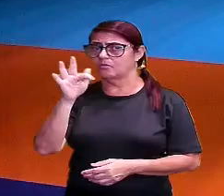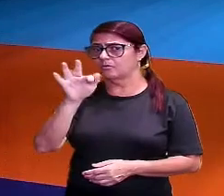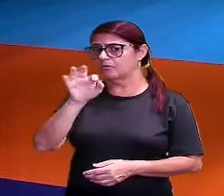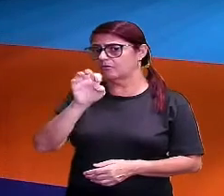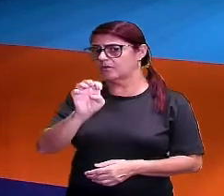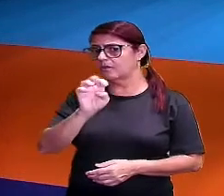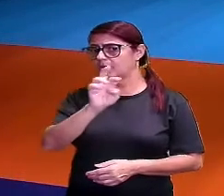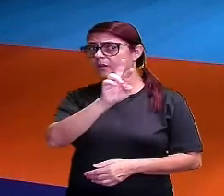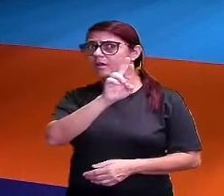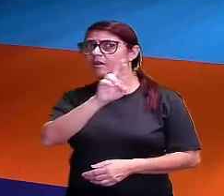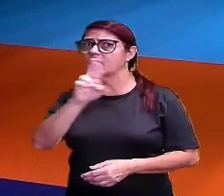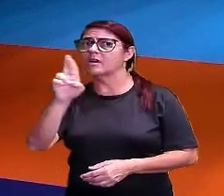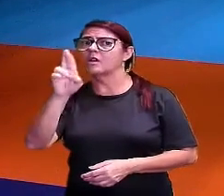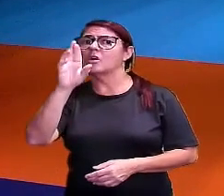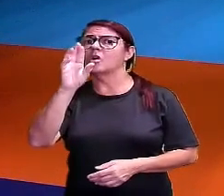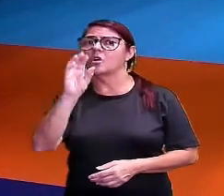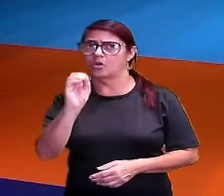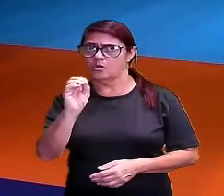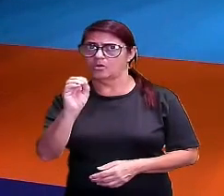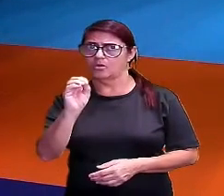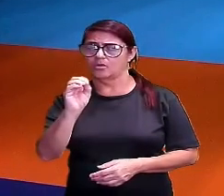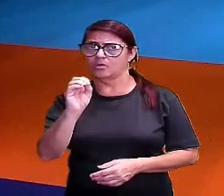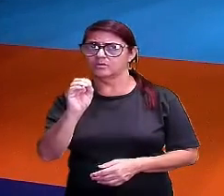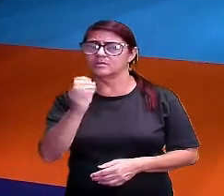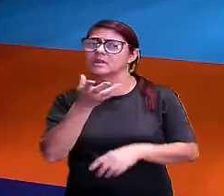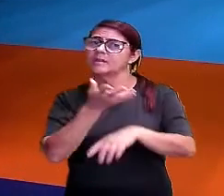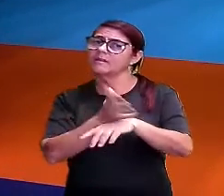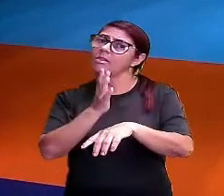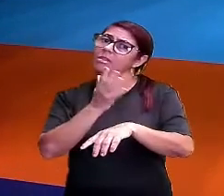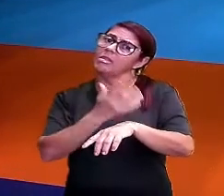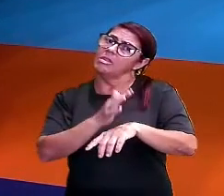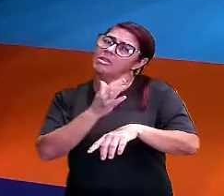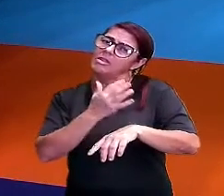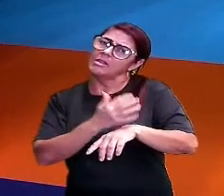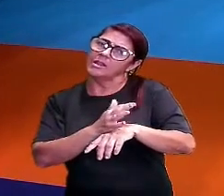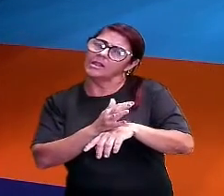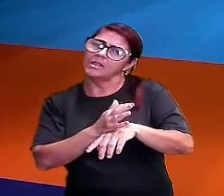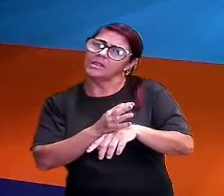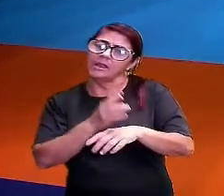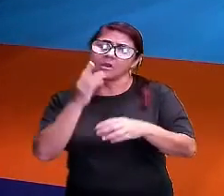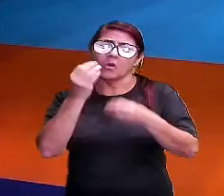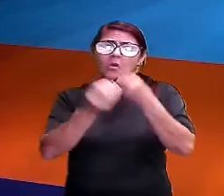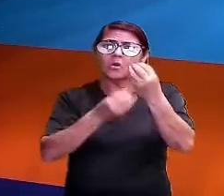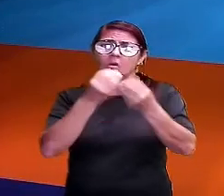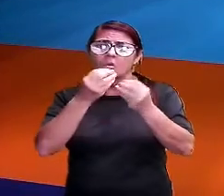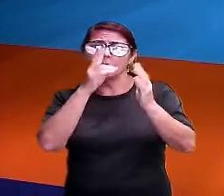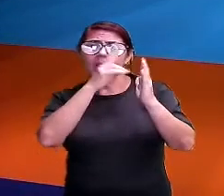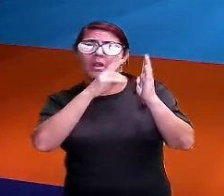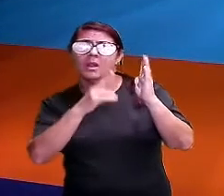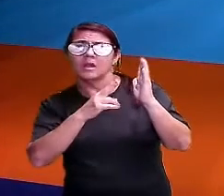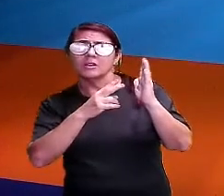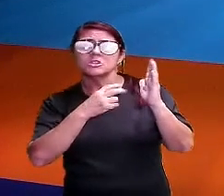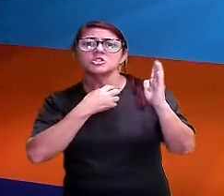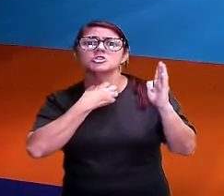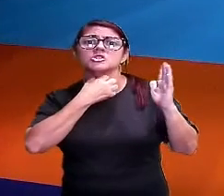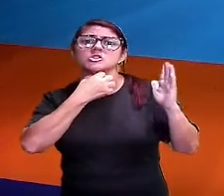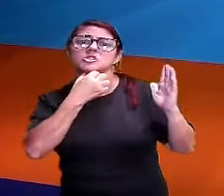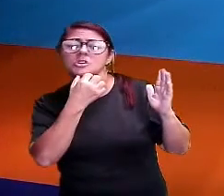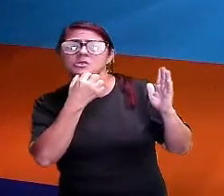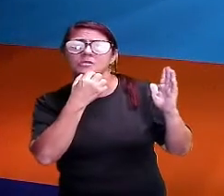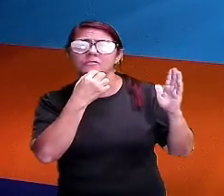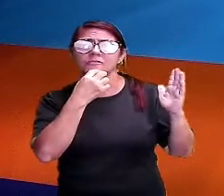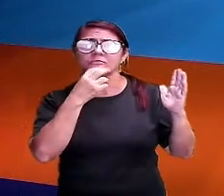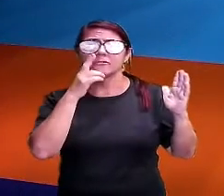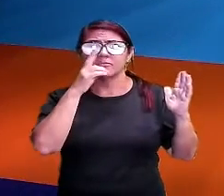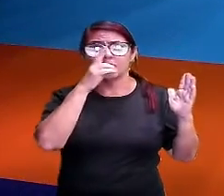Ferro, isso mesmo. Então, vocês têm que ir fazendo dessa forma. Lê com um R no som fraco e lê